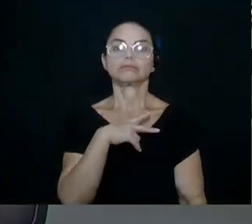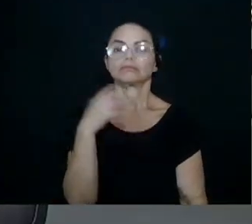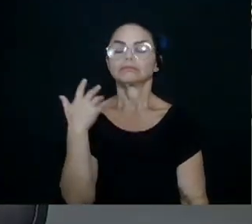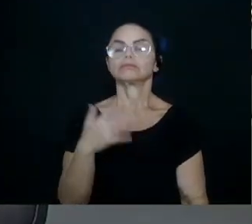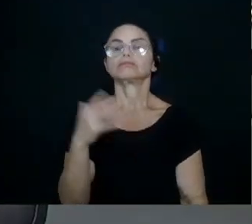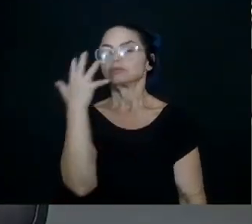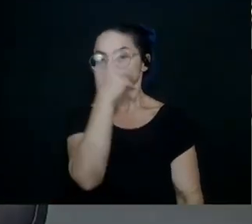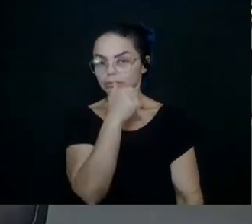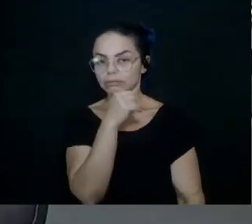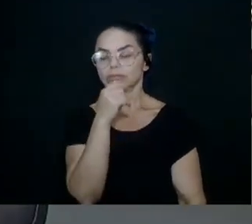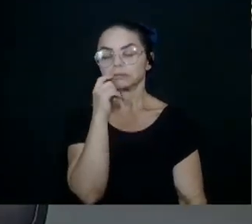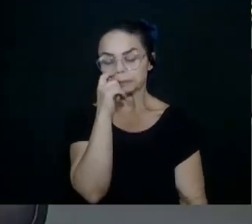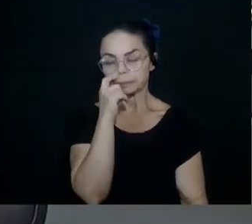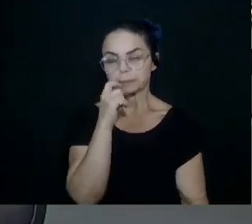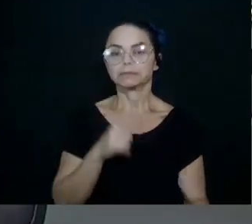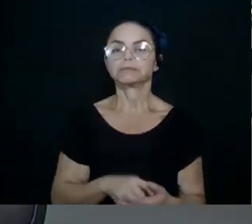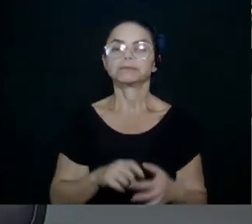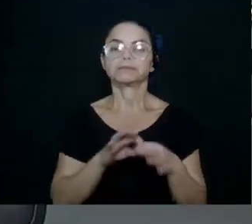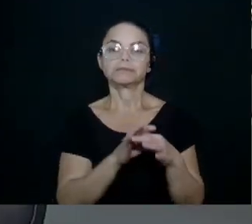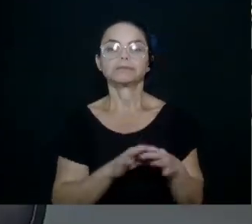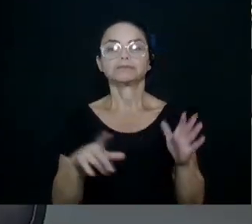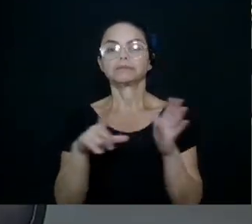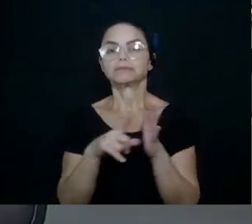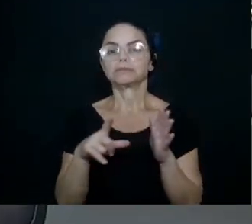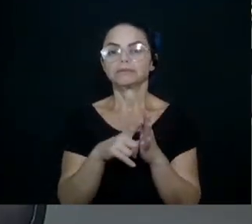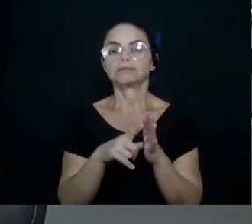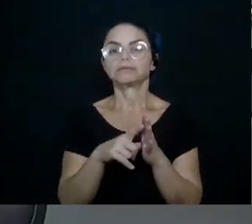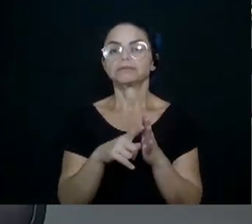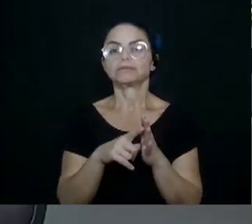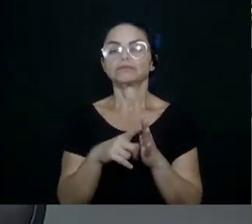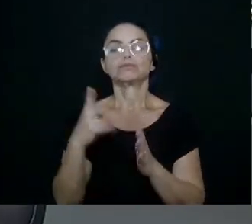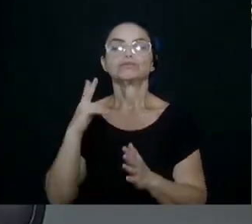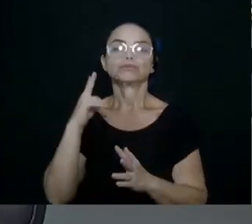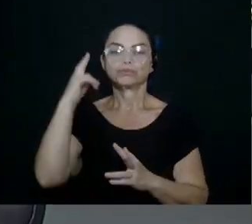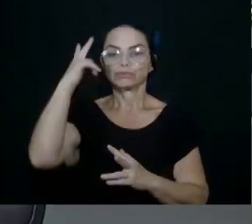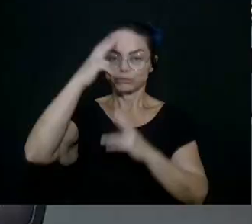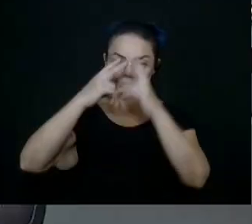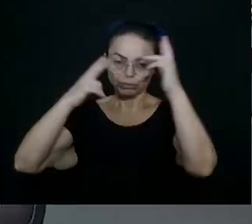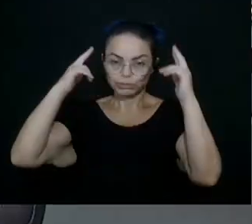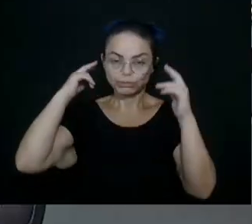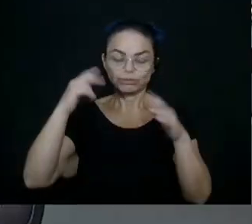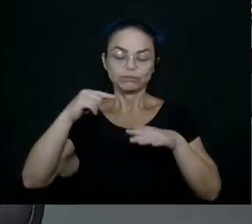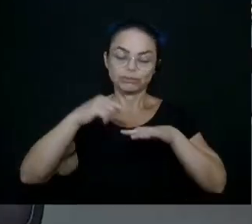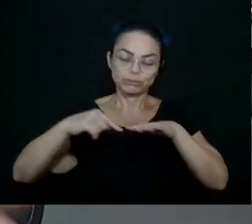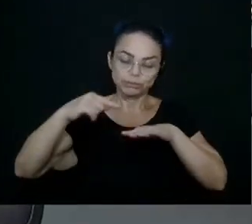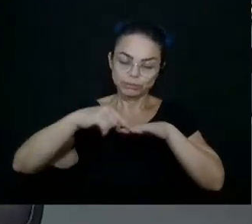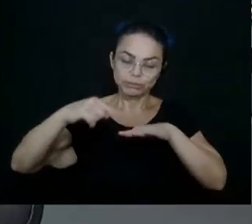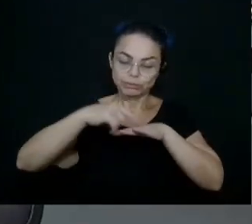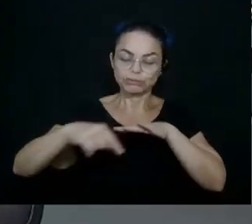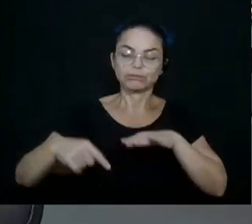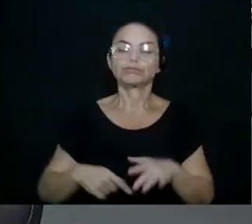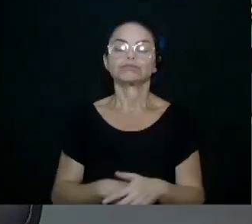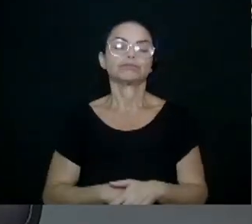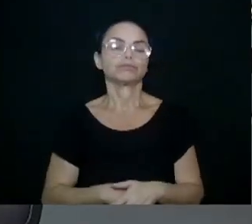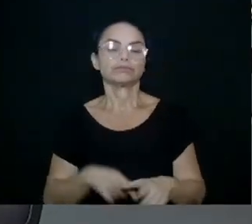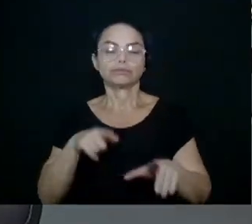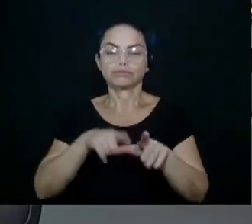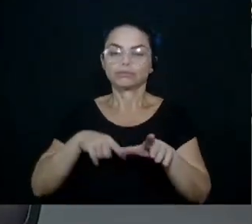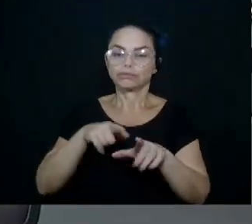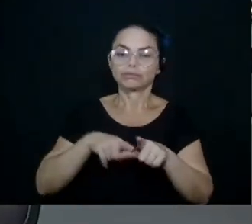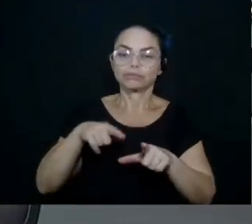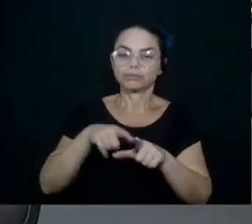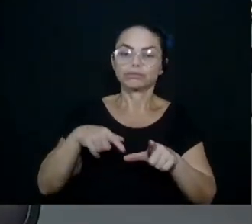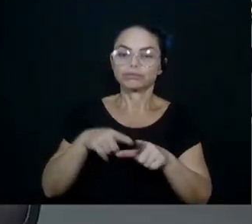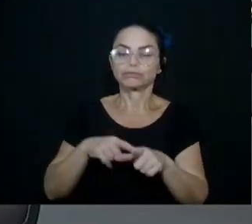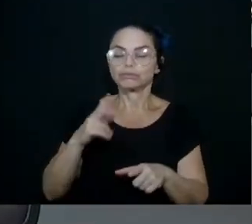congrega salões, cabeleireiros, manicures, pedicures e barbeiros. E olha só,